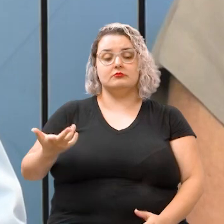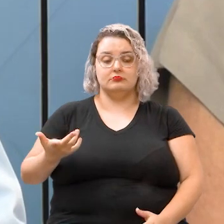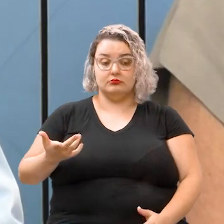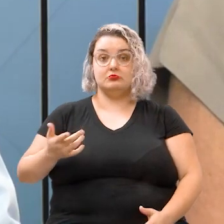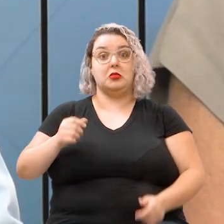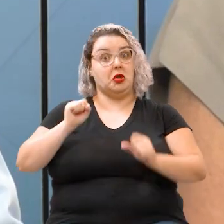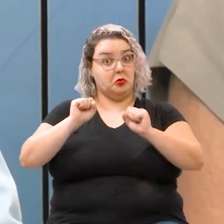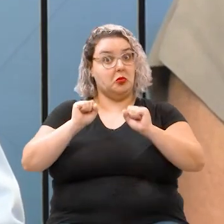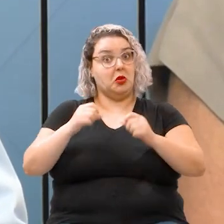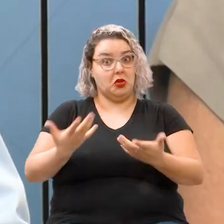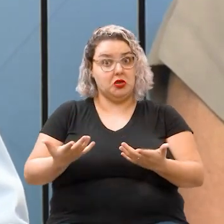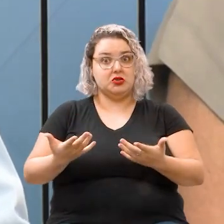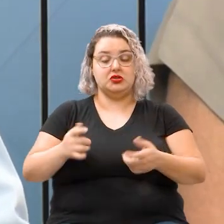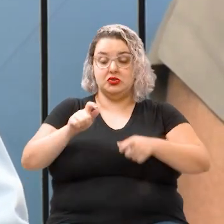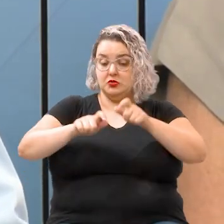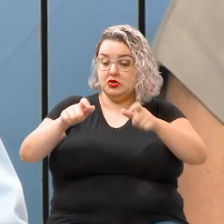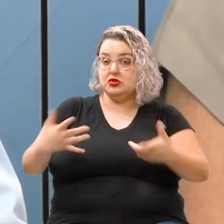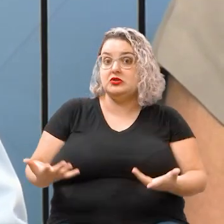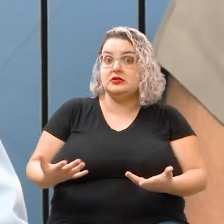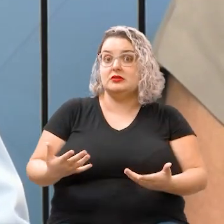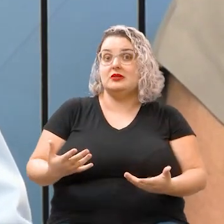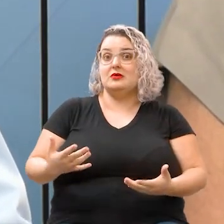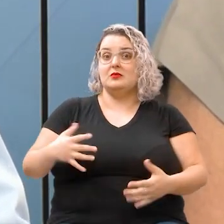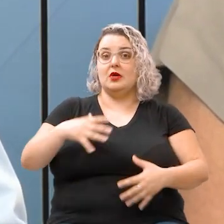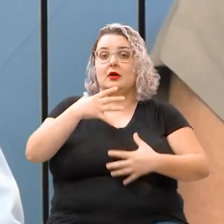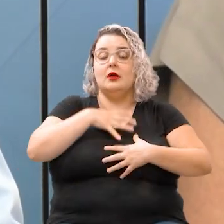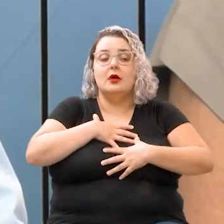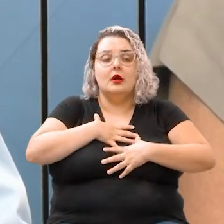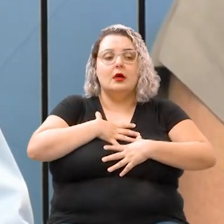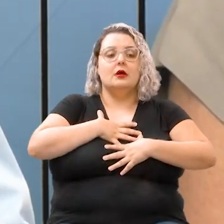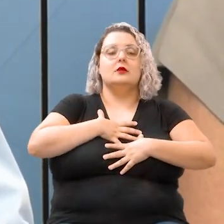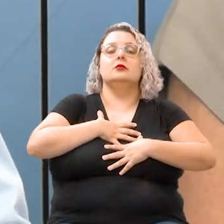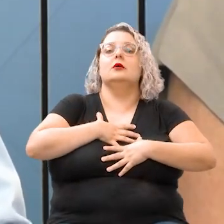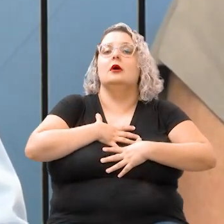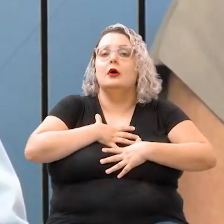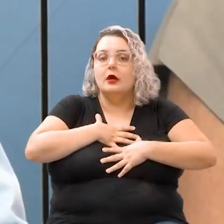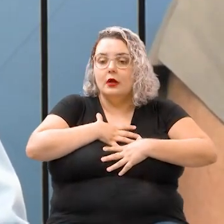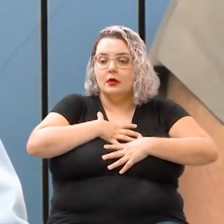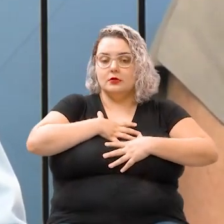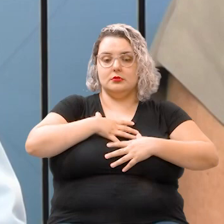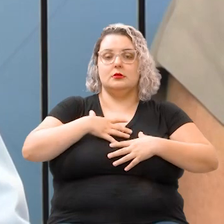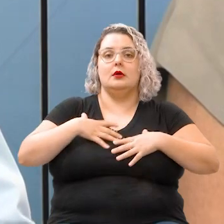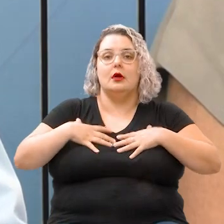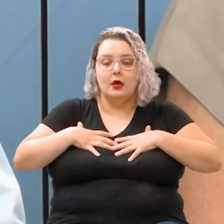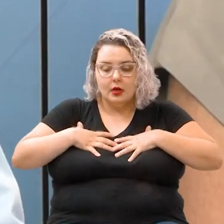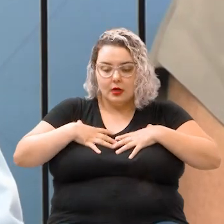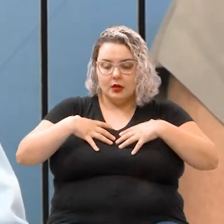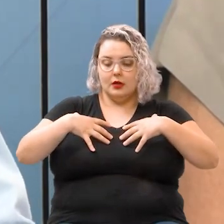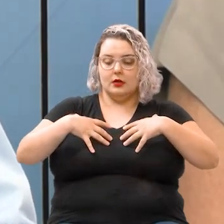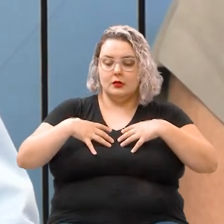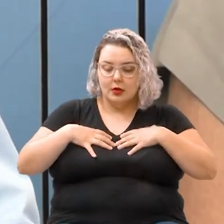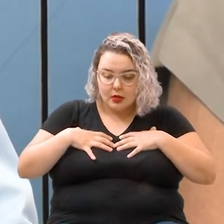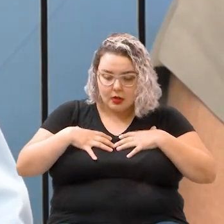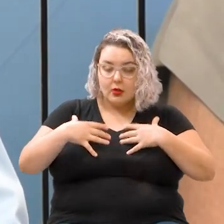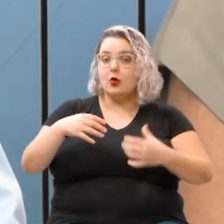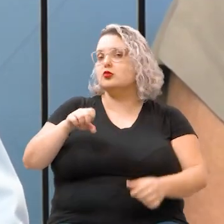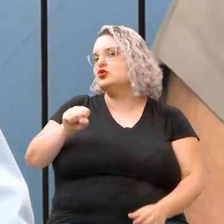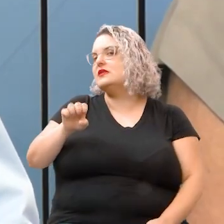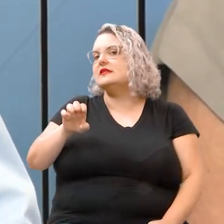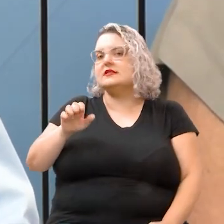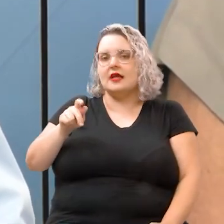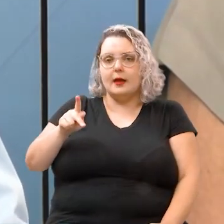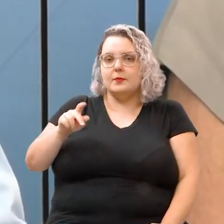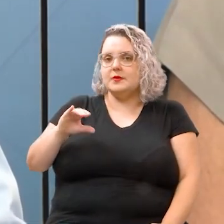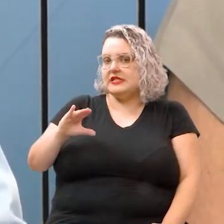que levam, né, a pessoa a ter insuficiência respiratória, tamponamento cardíaco e óbito, ou um quadro de septicemia,